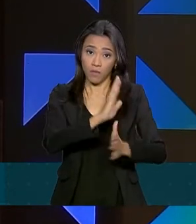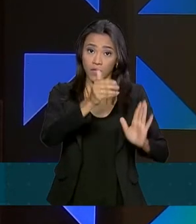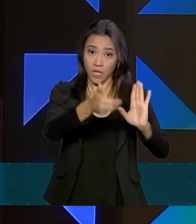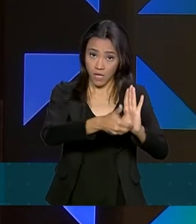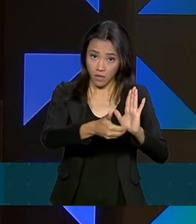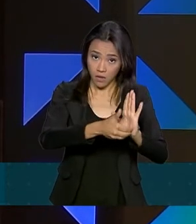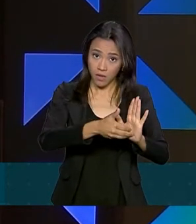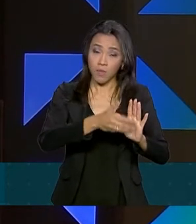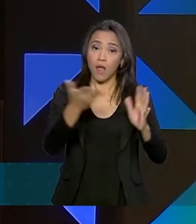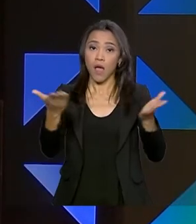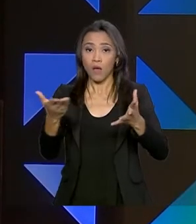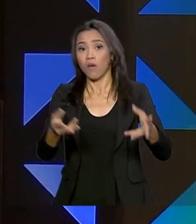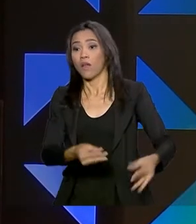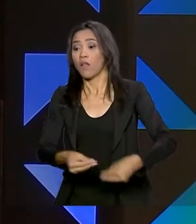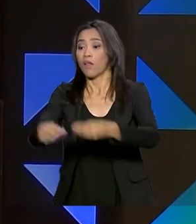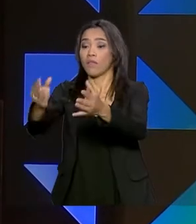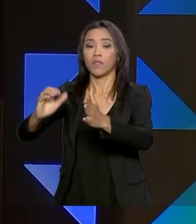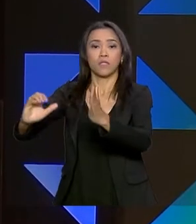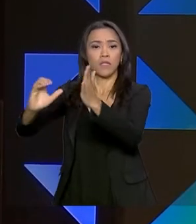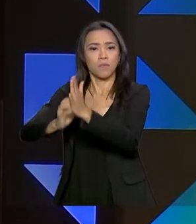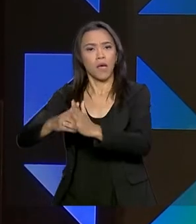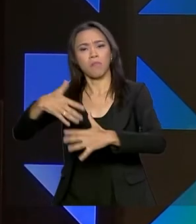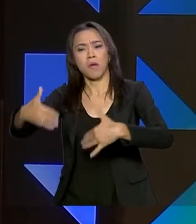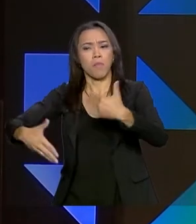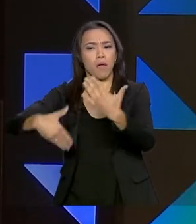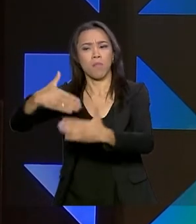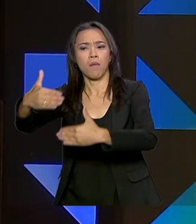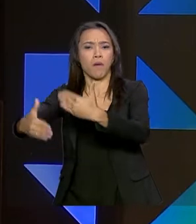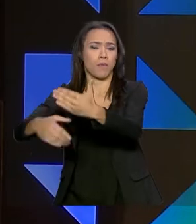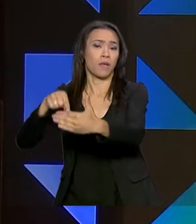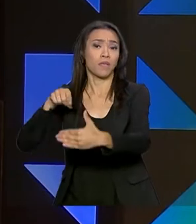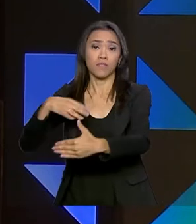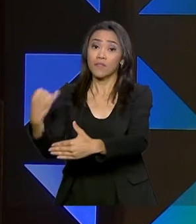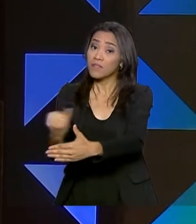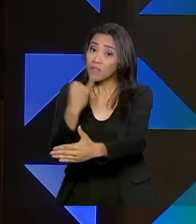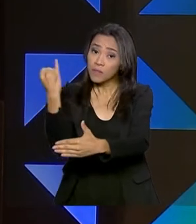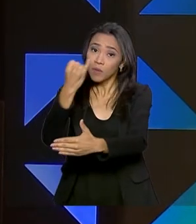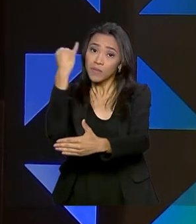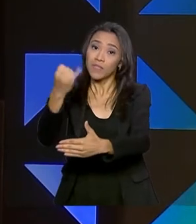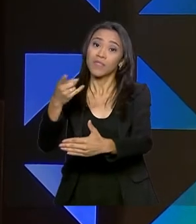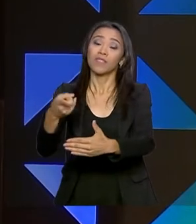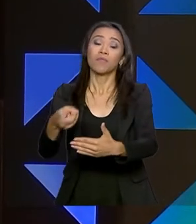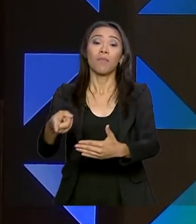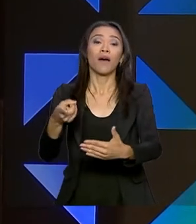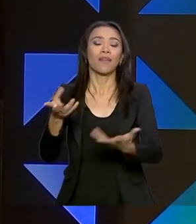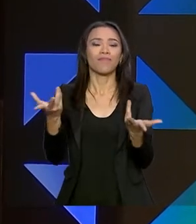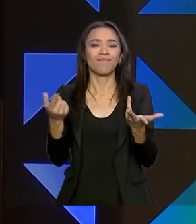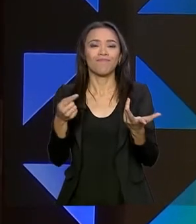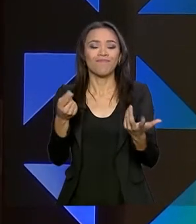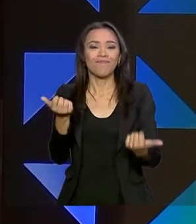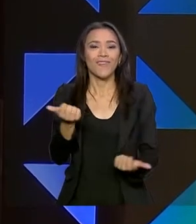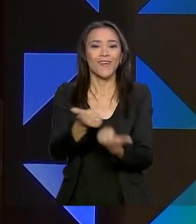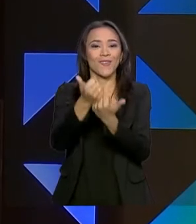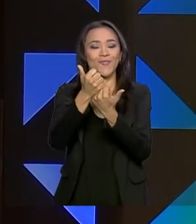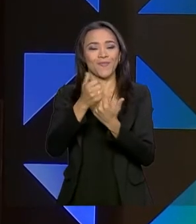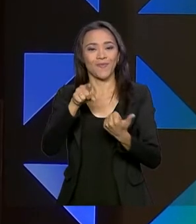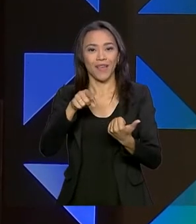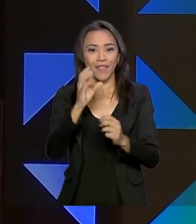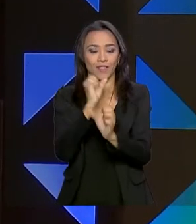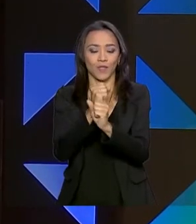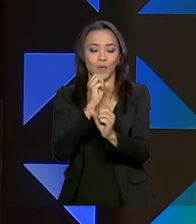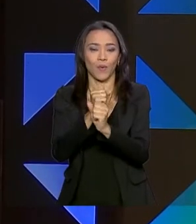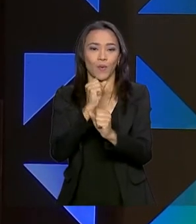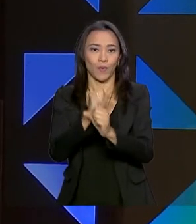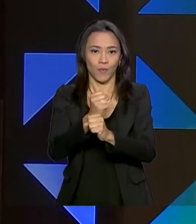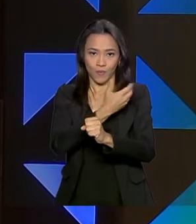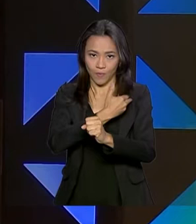encaminhada no Senado, será essencial para dar sustentabilidade às contas públicas. A próxima reforma em debate